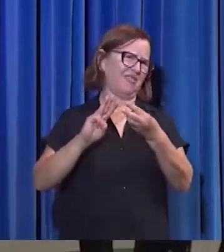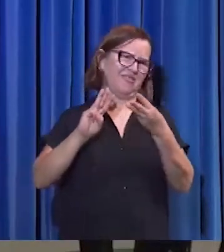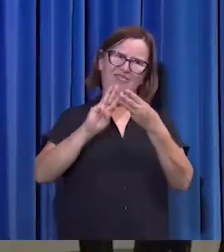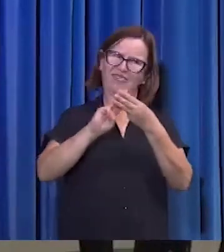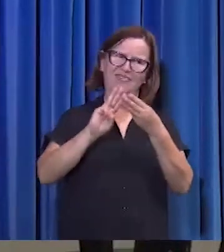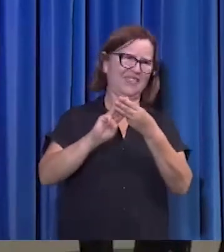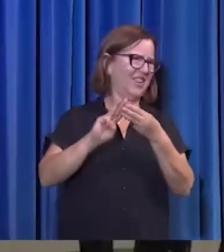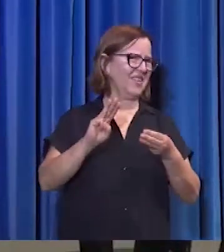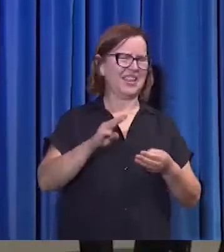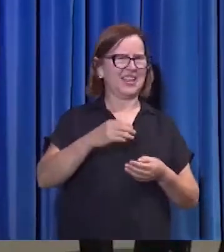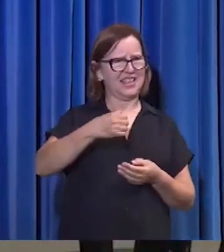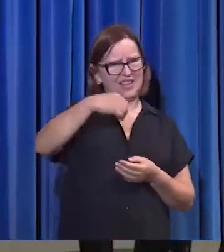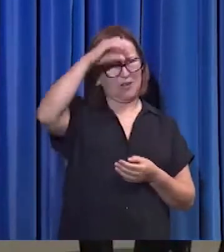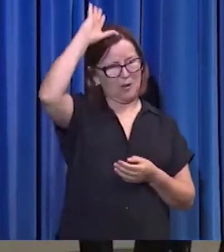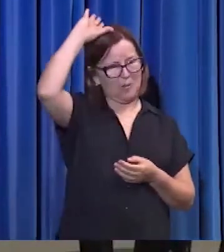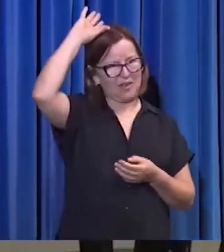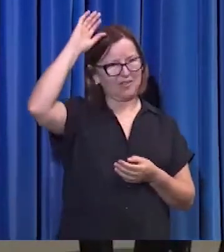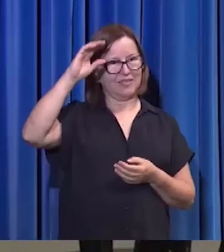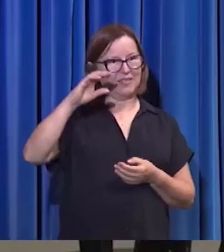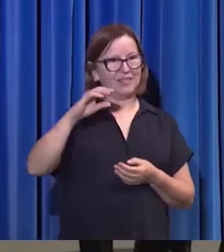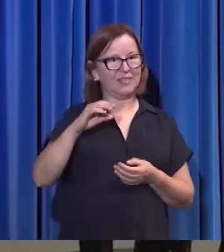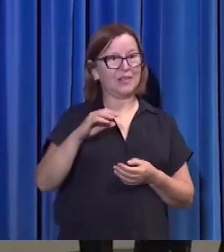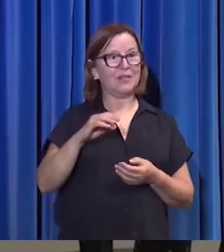Pai, por minha causa.